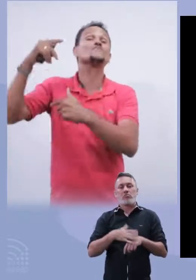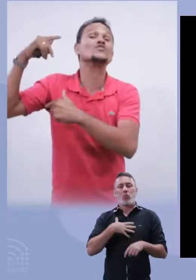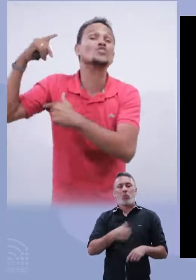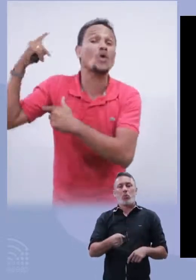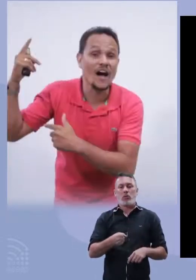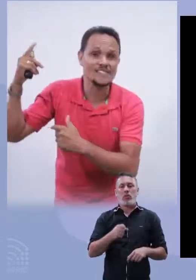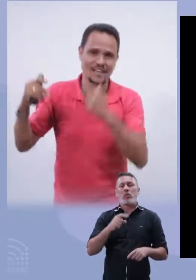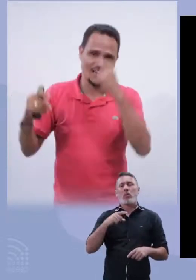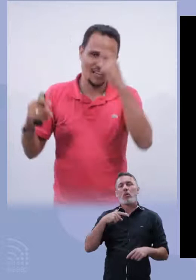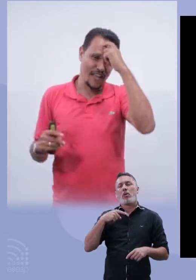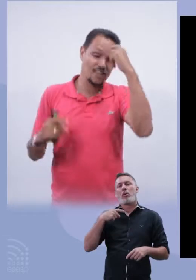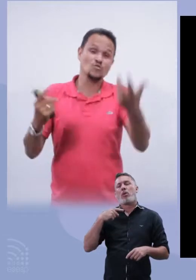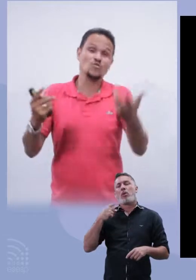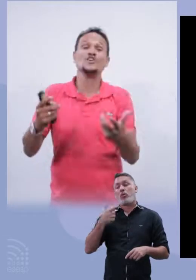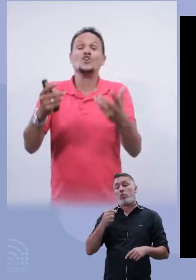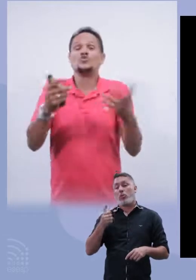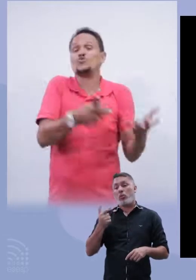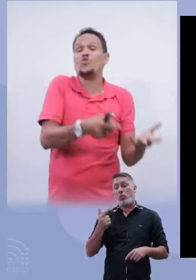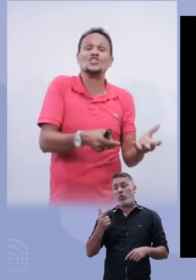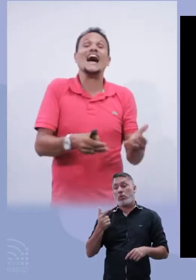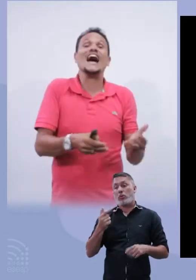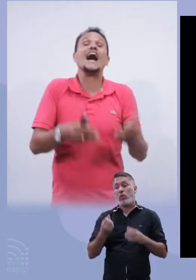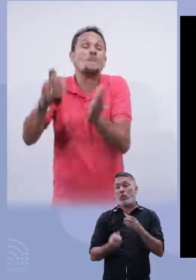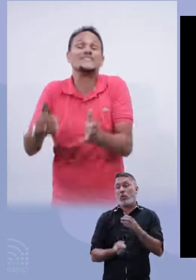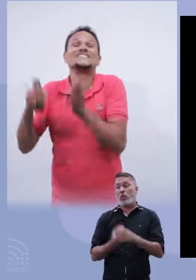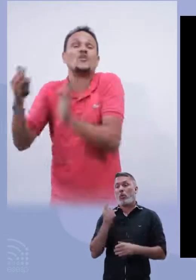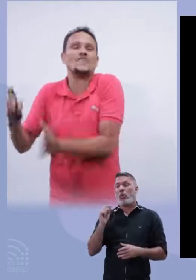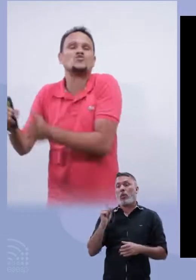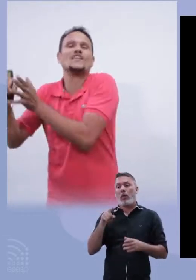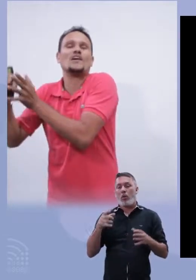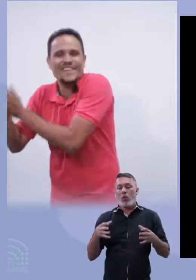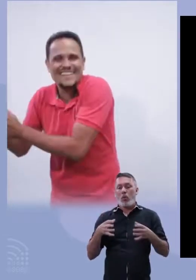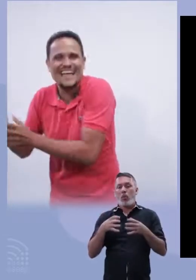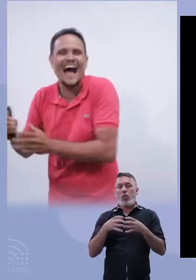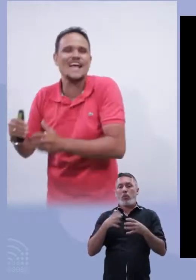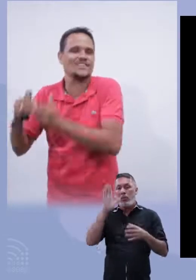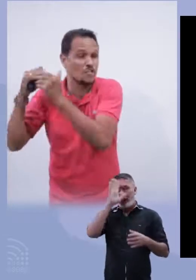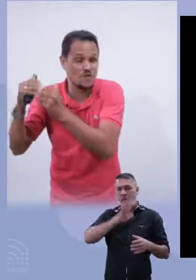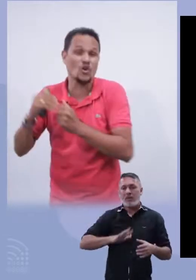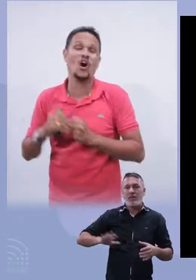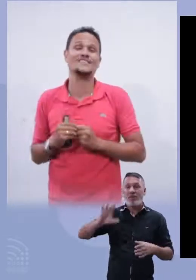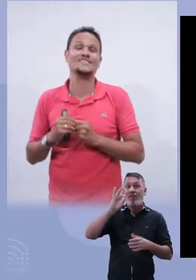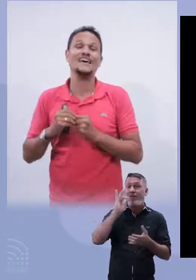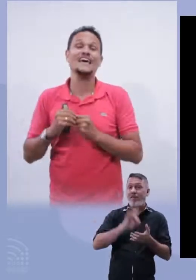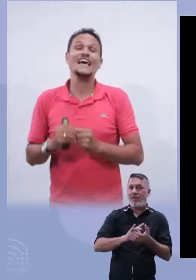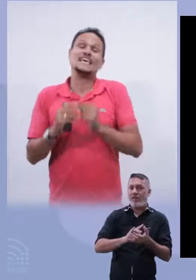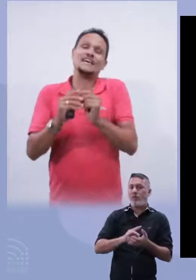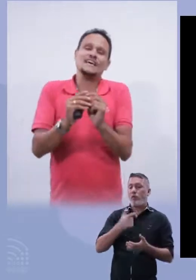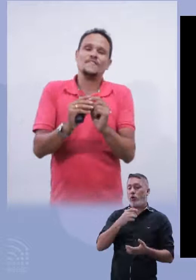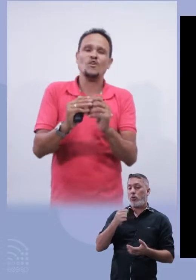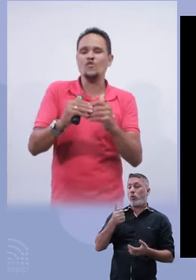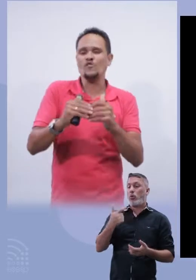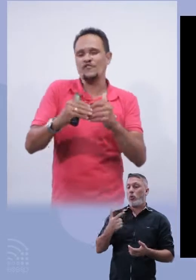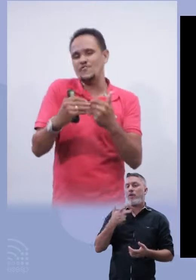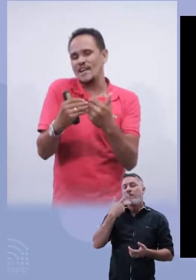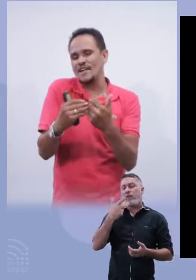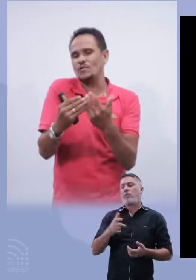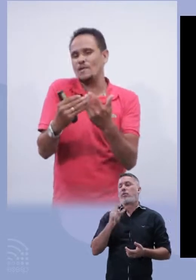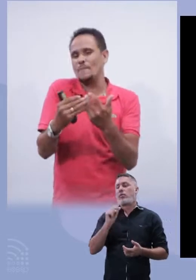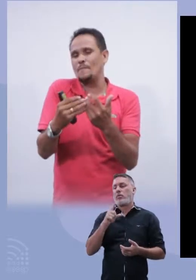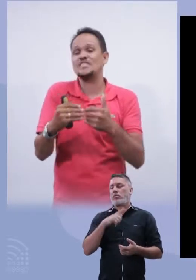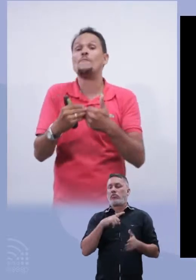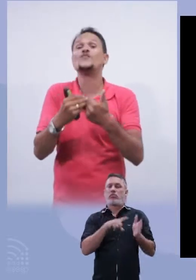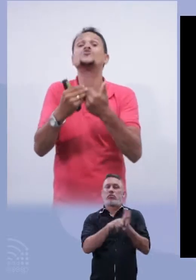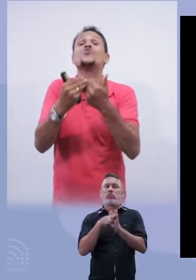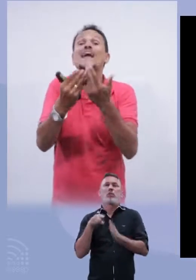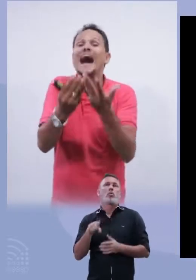em 2012, surge a Comissão Nacional da Verdade, lá em 2012, que ela